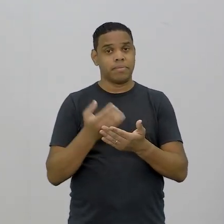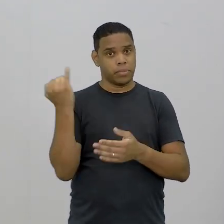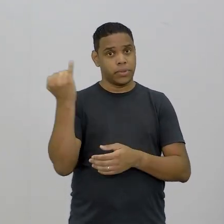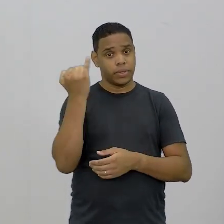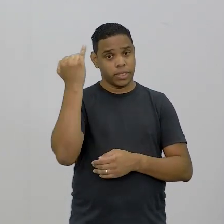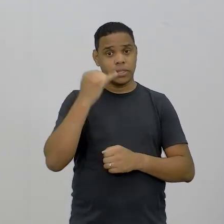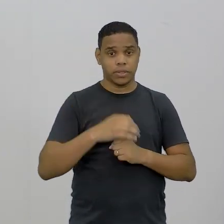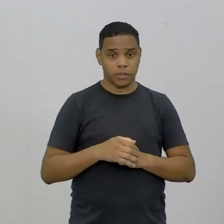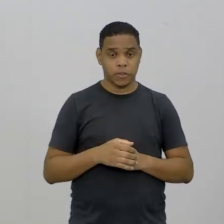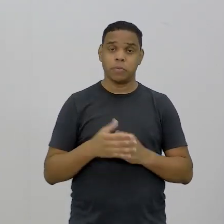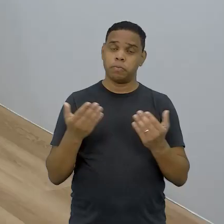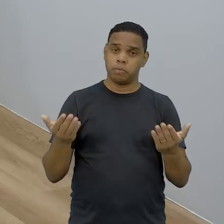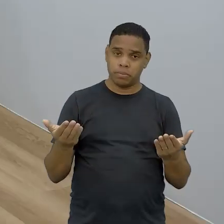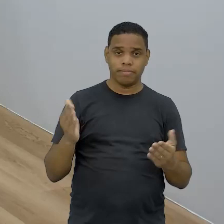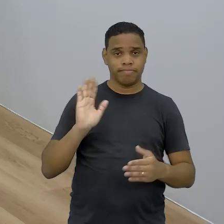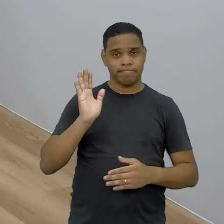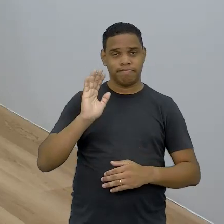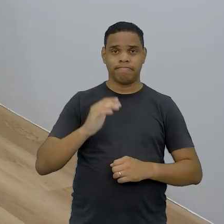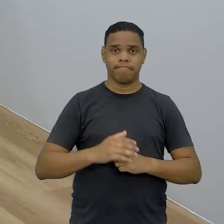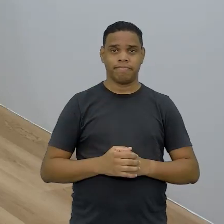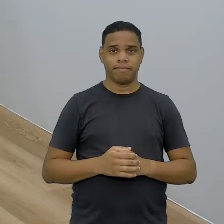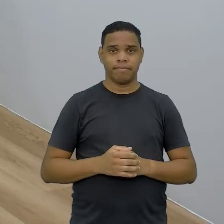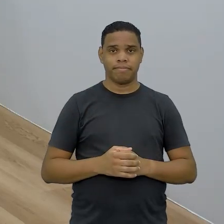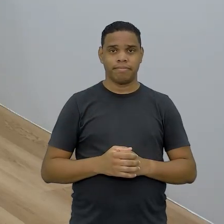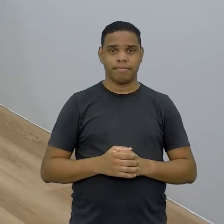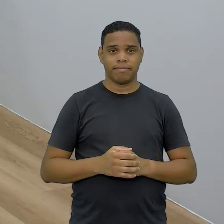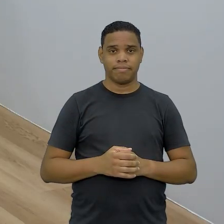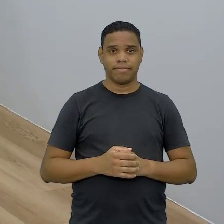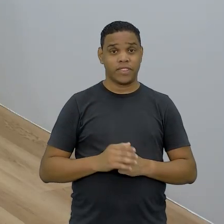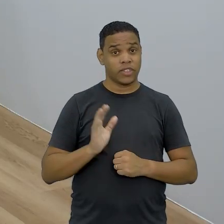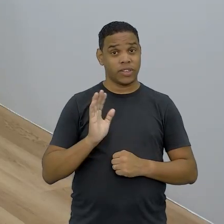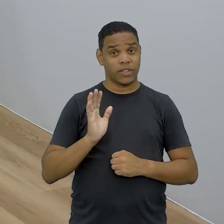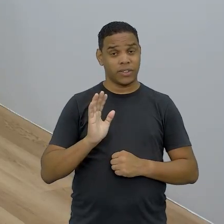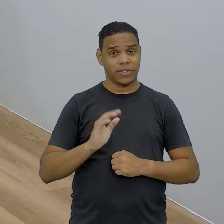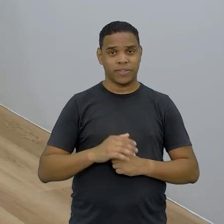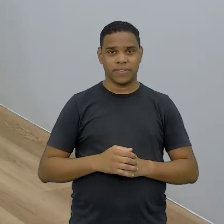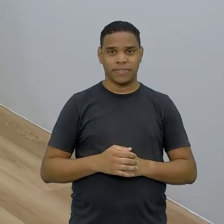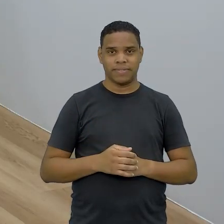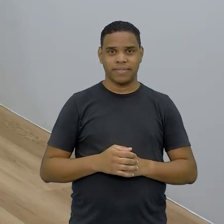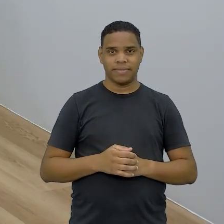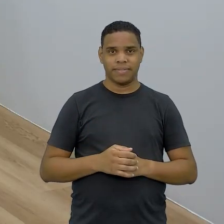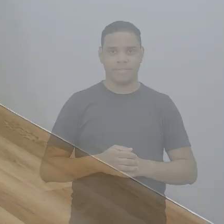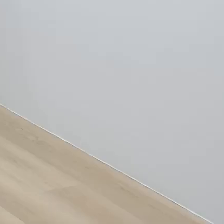hein? Isso é importante. Pessoal, até mais. Tchau, tchau, pessoal. Até a próxima.